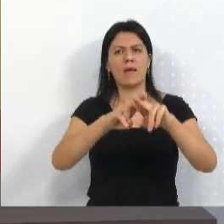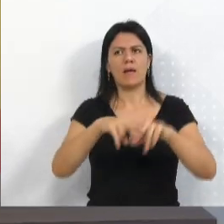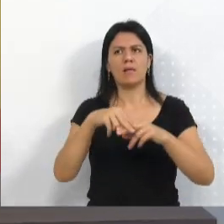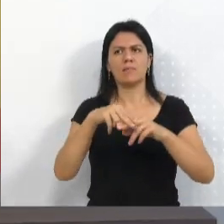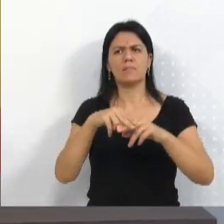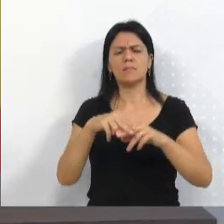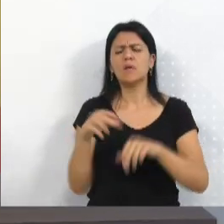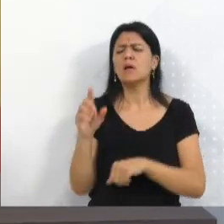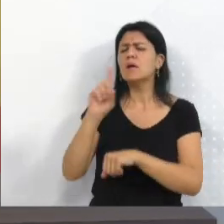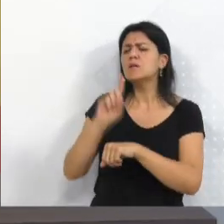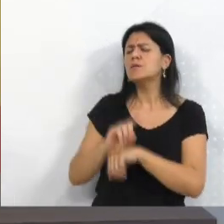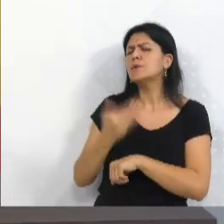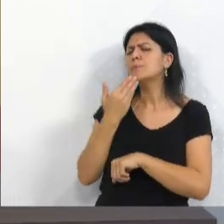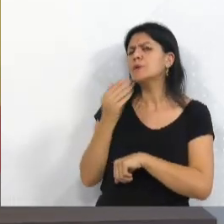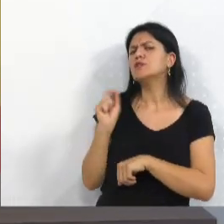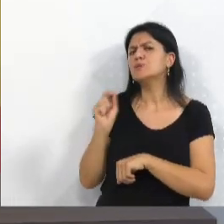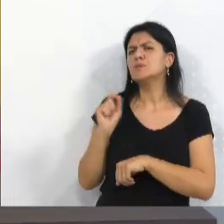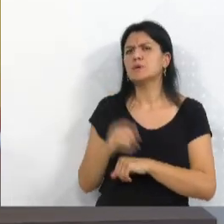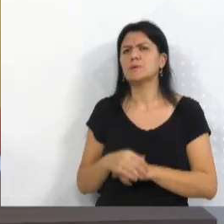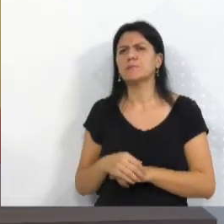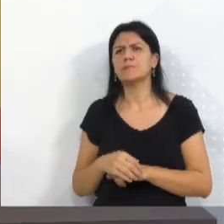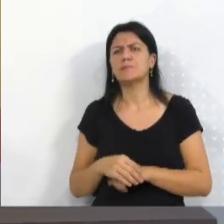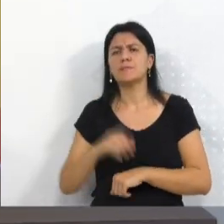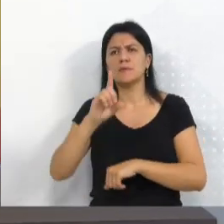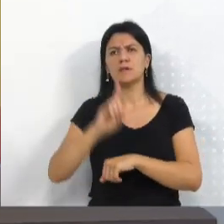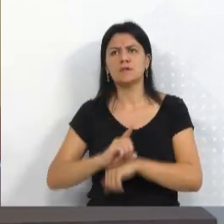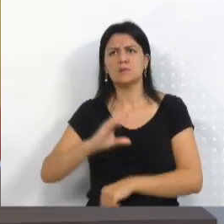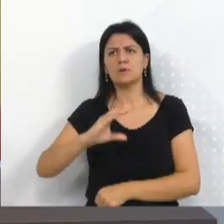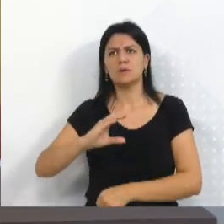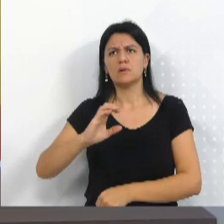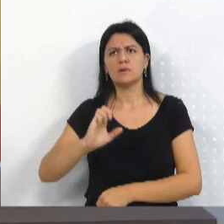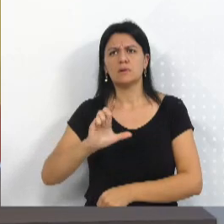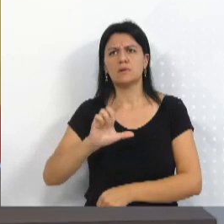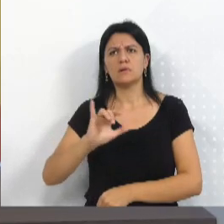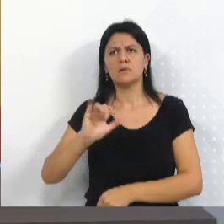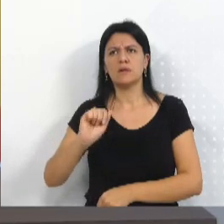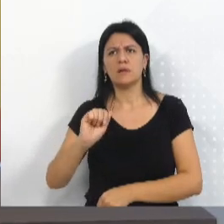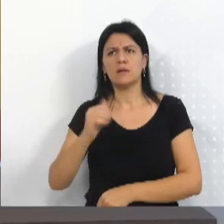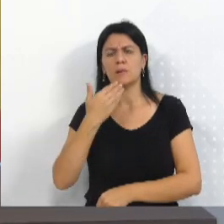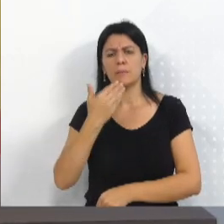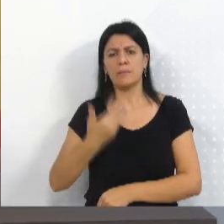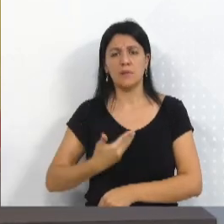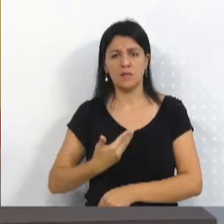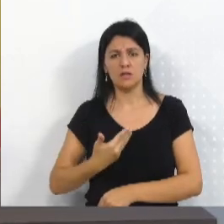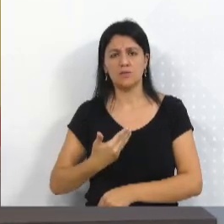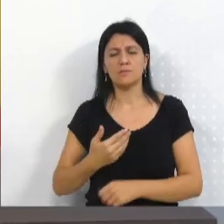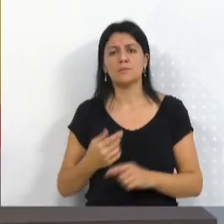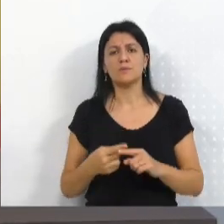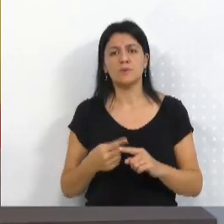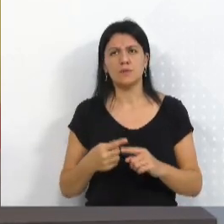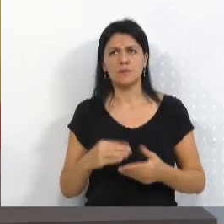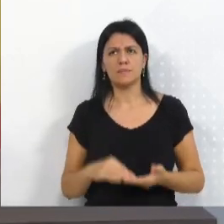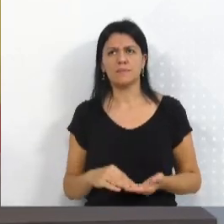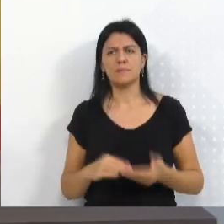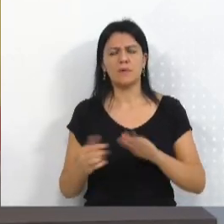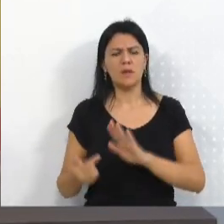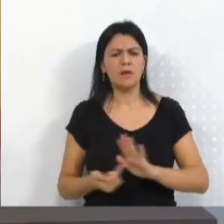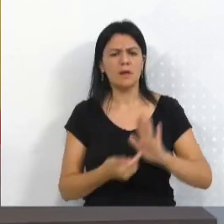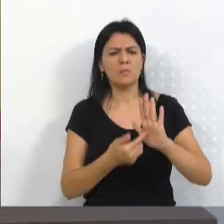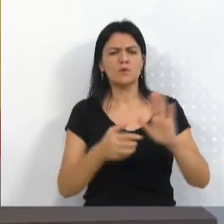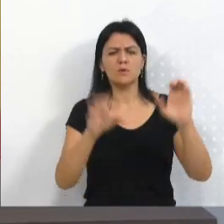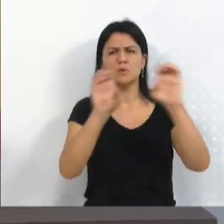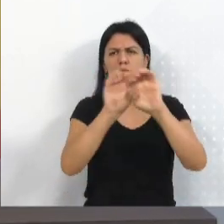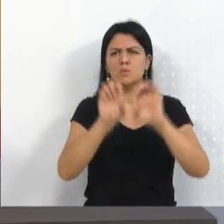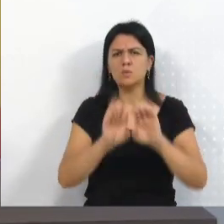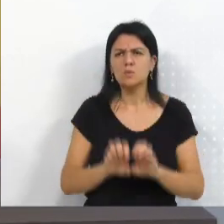a diretora trouxe para mim a diretora Célia Nunes de Oliveira então a Dona Célia me mostrou toda a estrutura